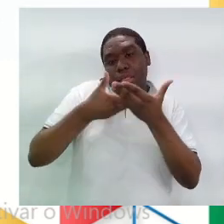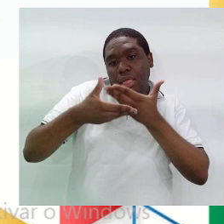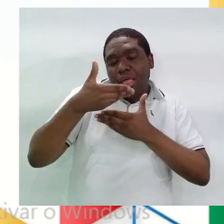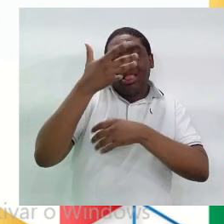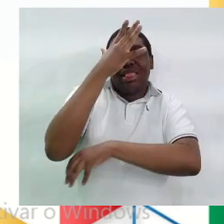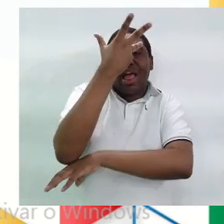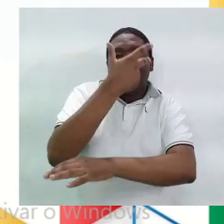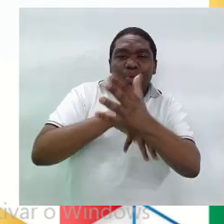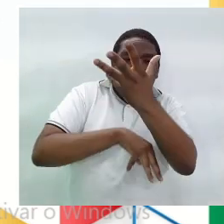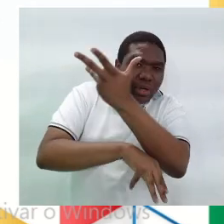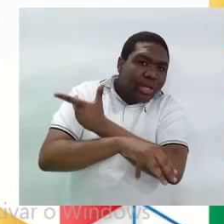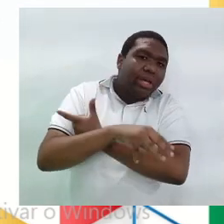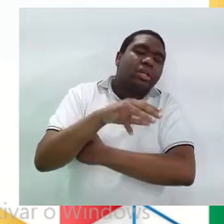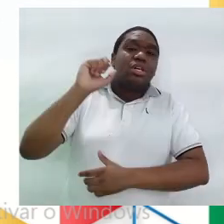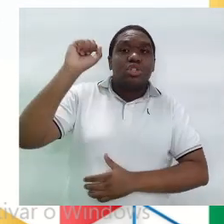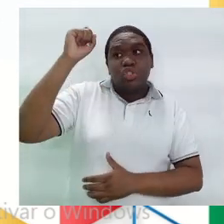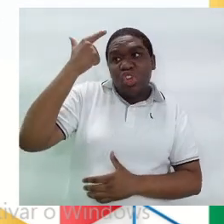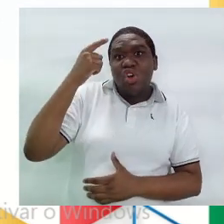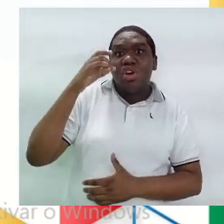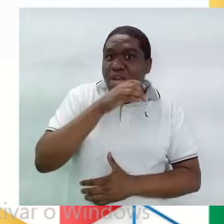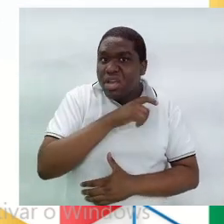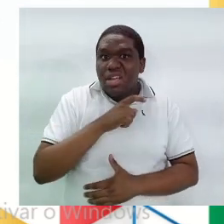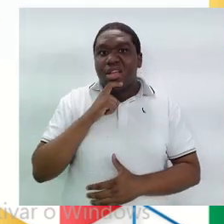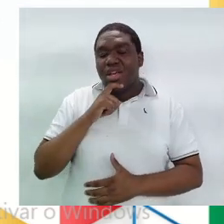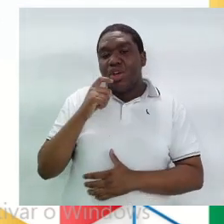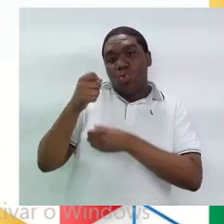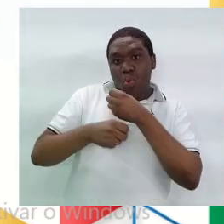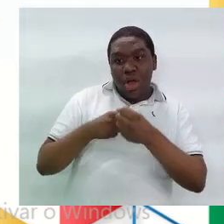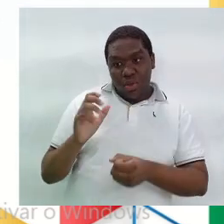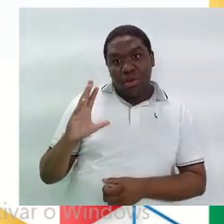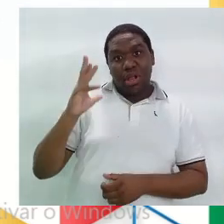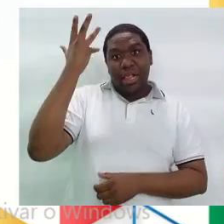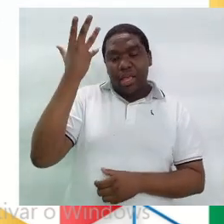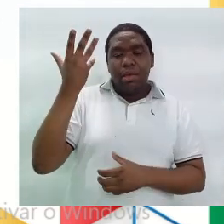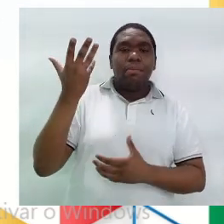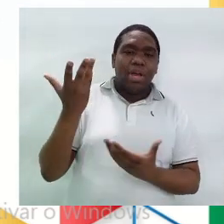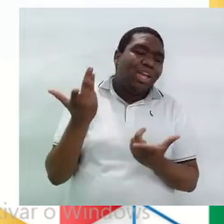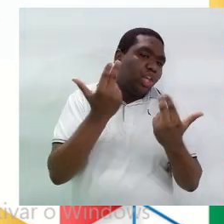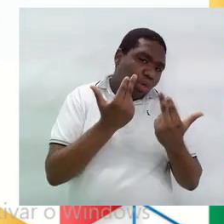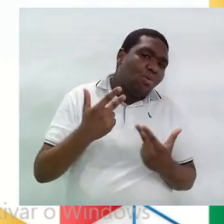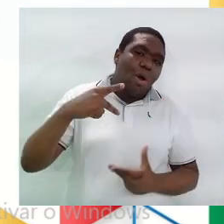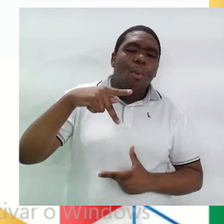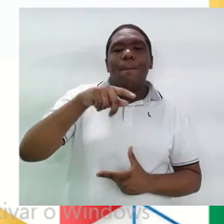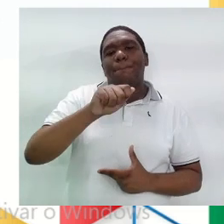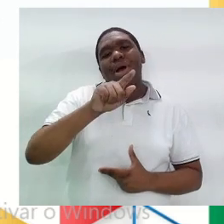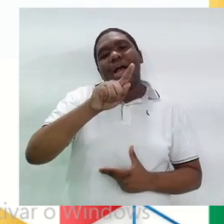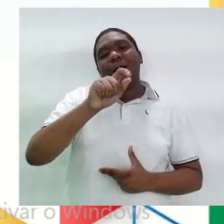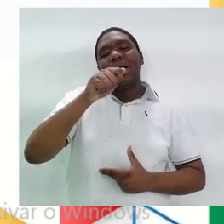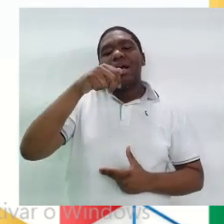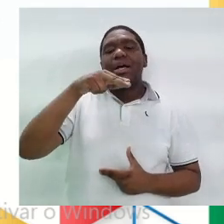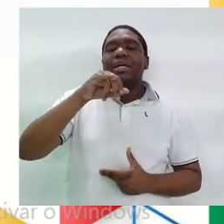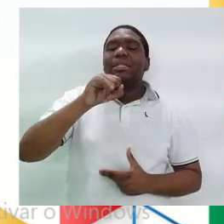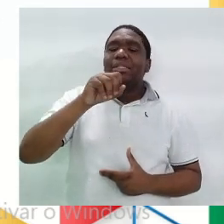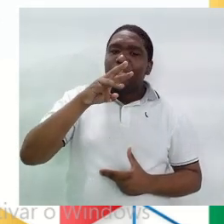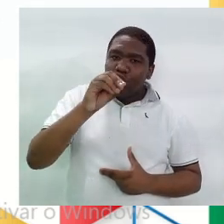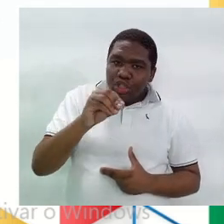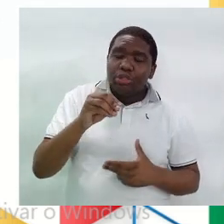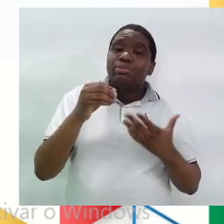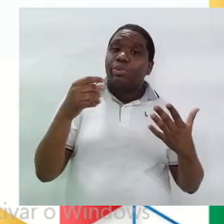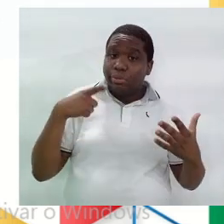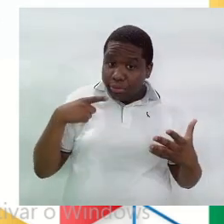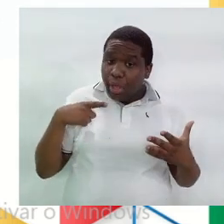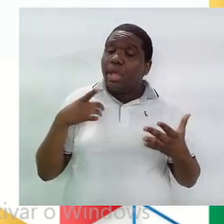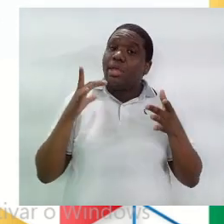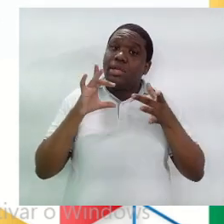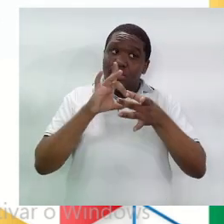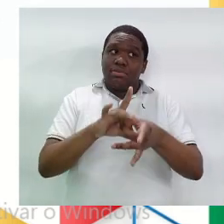às estações do ano, assim como acontecia no paganismo. Destaco bem essa questão. São ligadas à natureza,